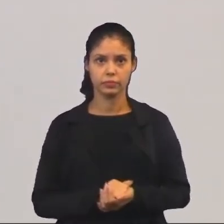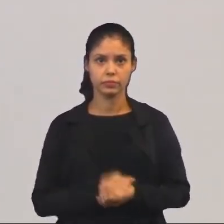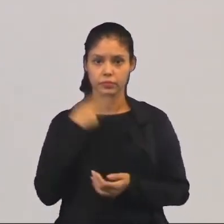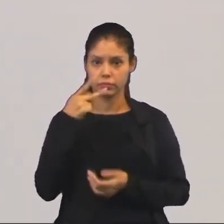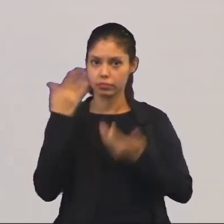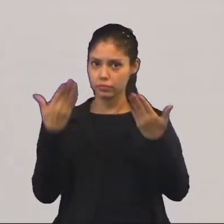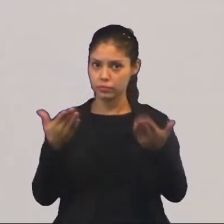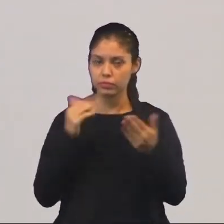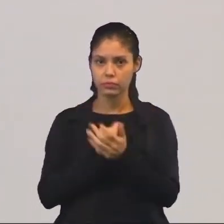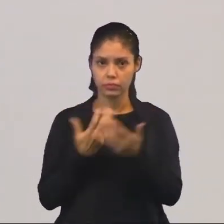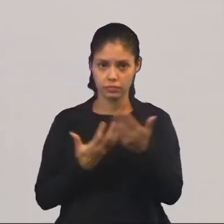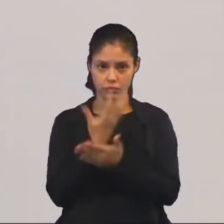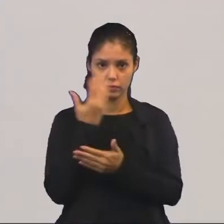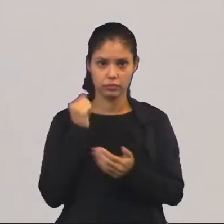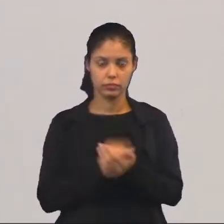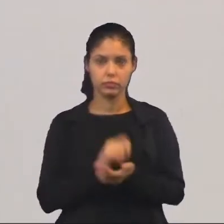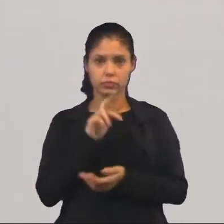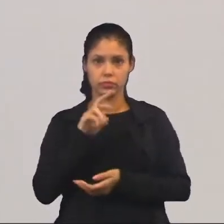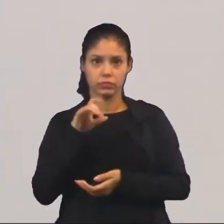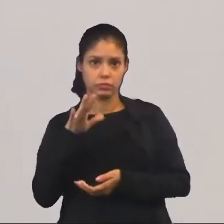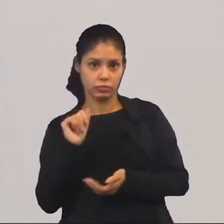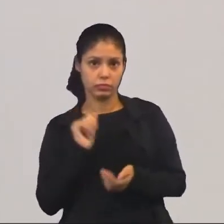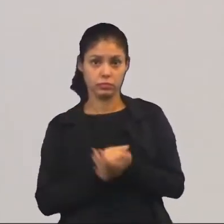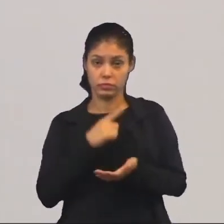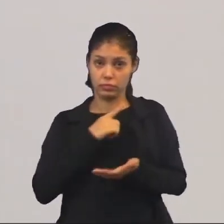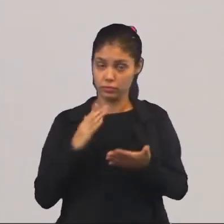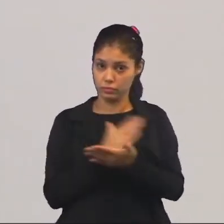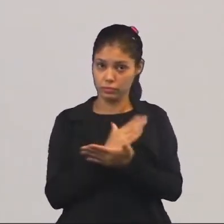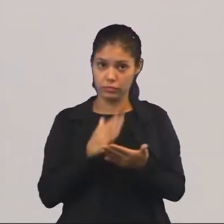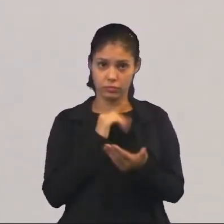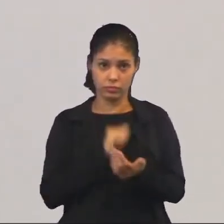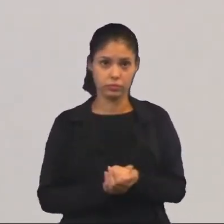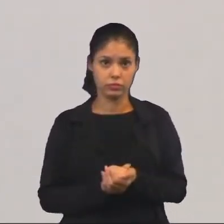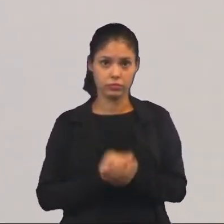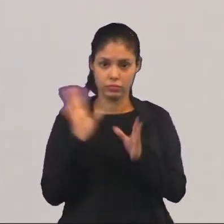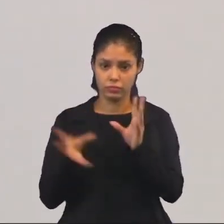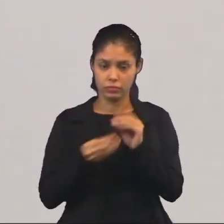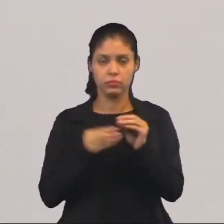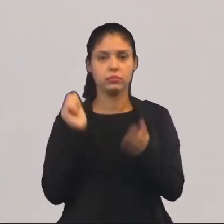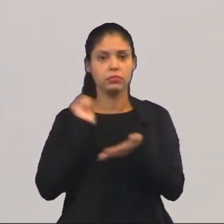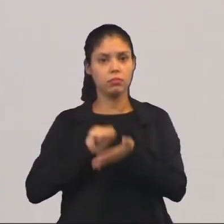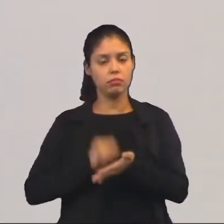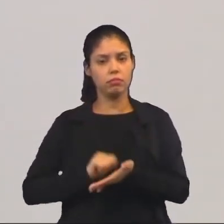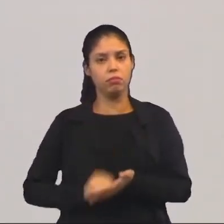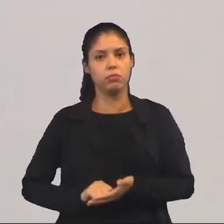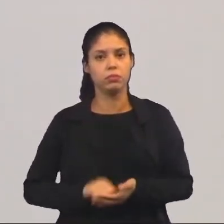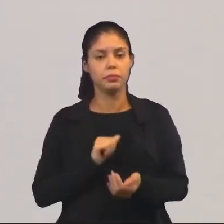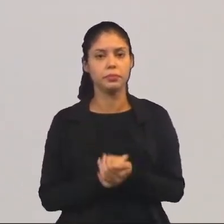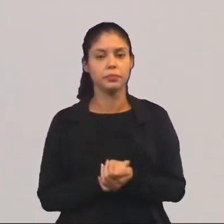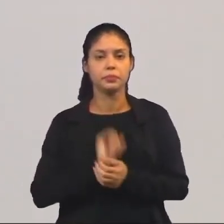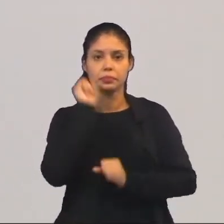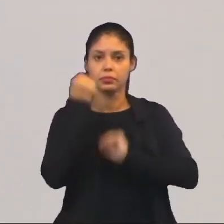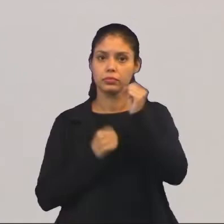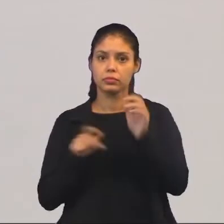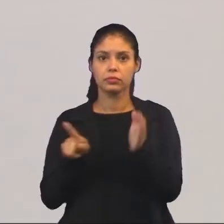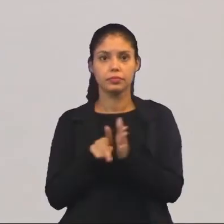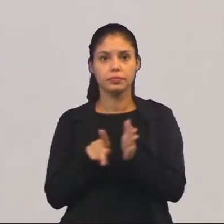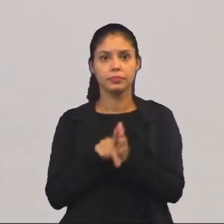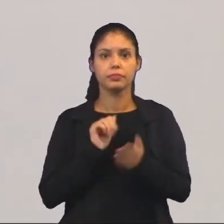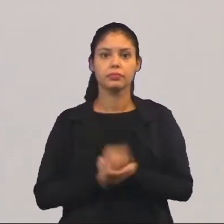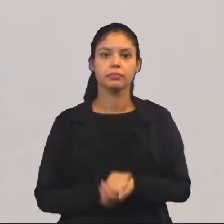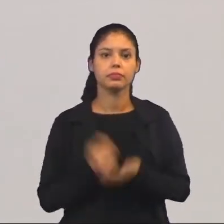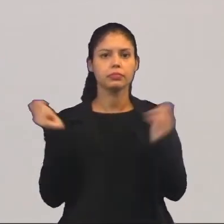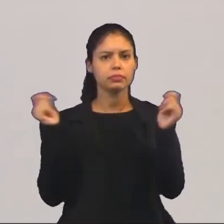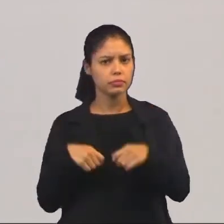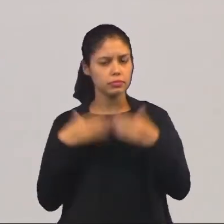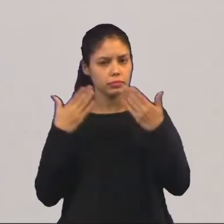aquelas imagens foram retiradas de um rótulo e que no rótulo tem ali contido, né, a descrição dos ingredientes dos alimentos que são rotulados?